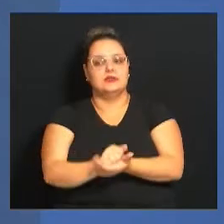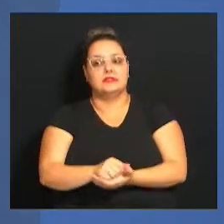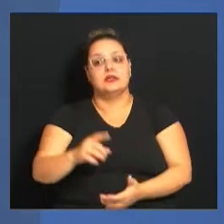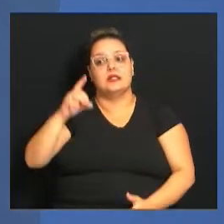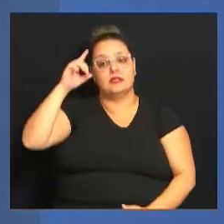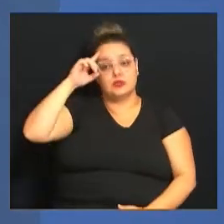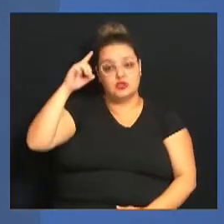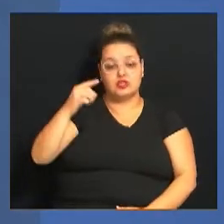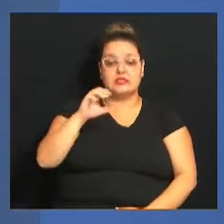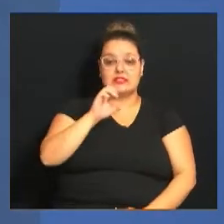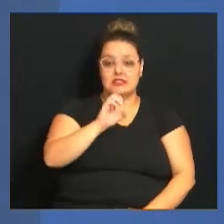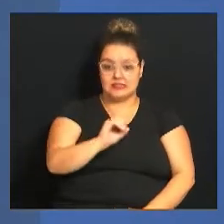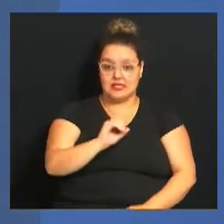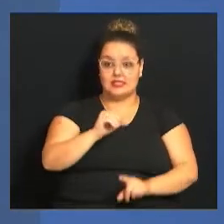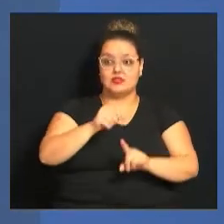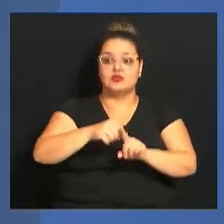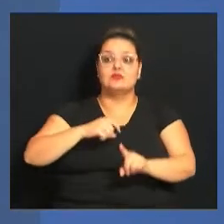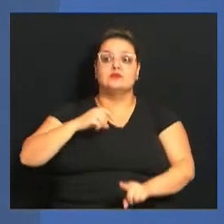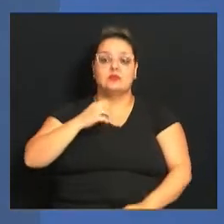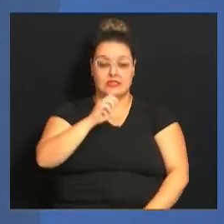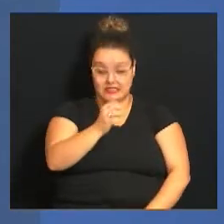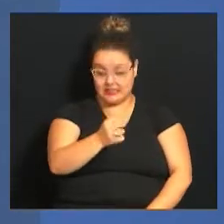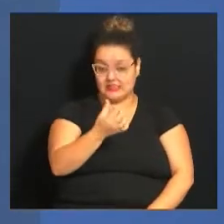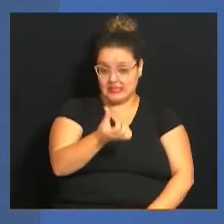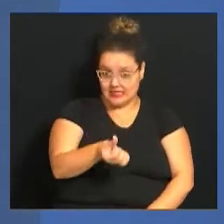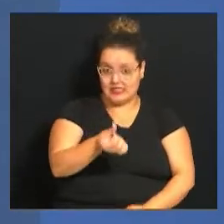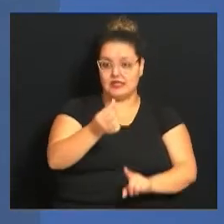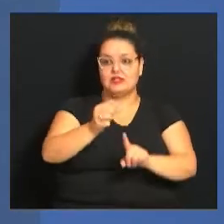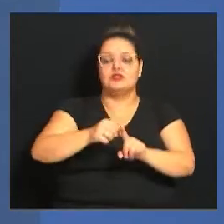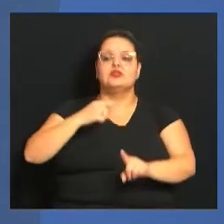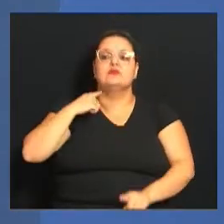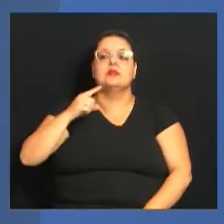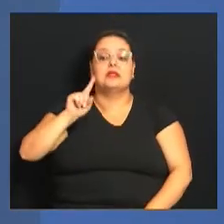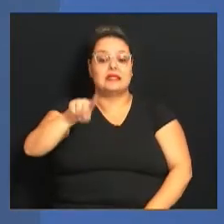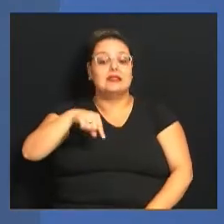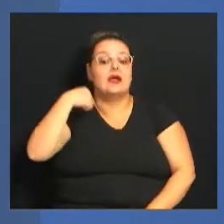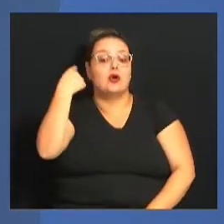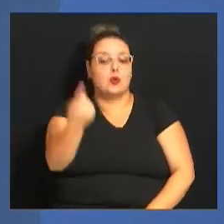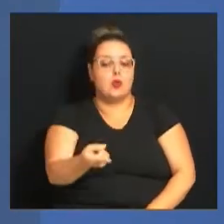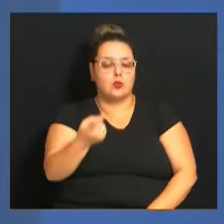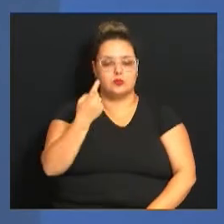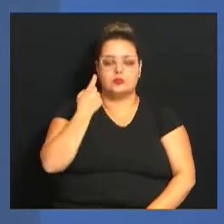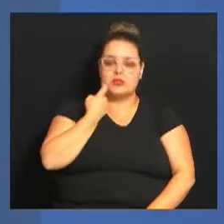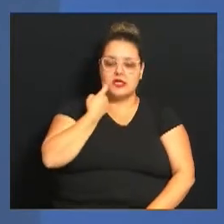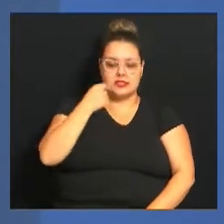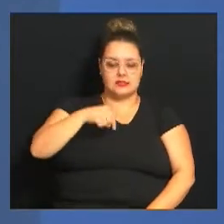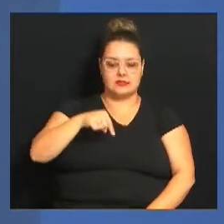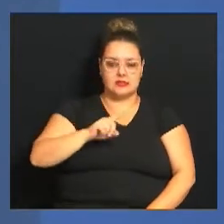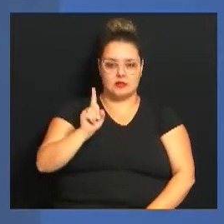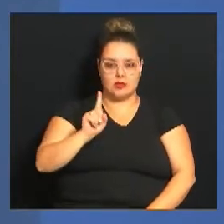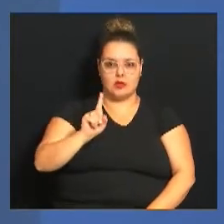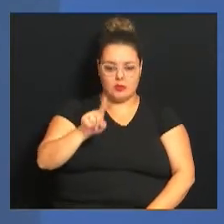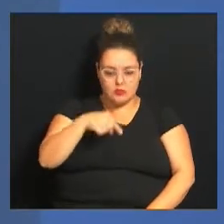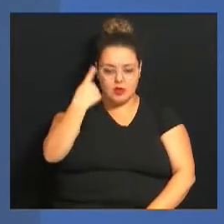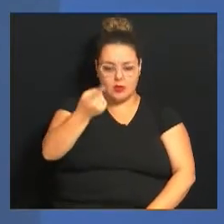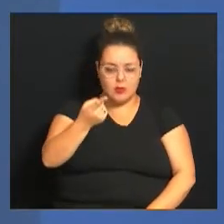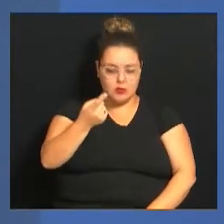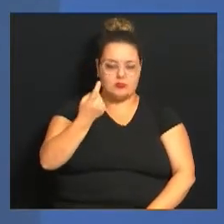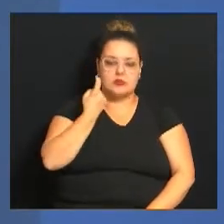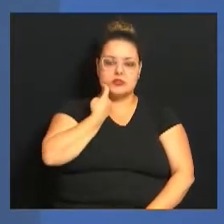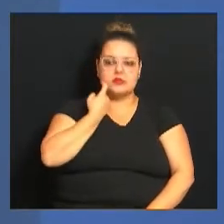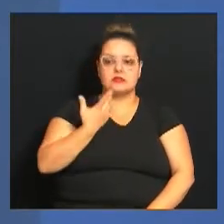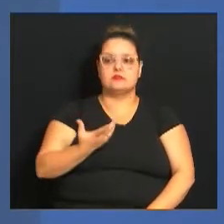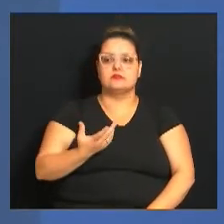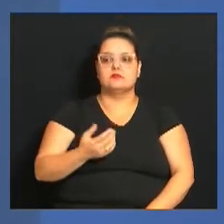de maio, ao meio-dia, ou seja, sem ser essa sexta, a outra sexta-feira. Nós temos o edital, eu vou passar aqui, que